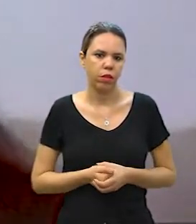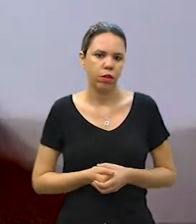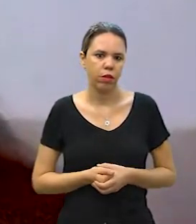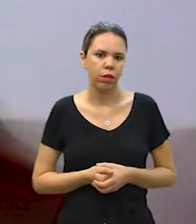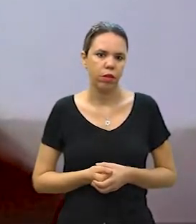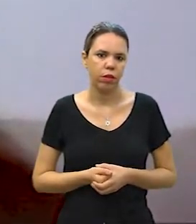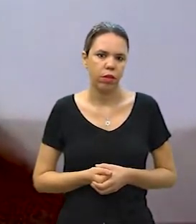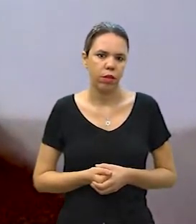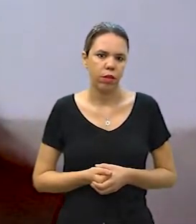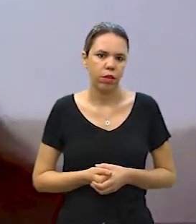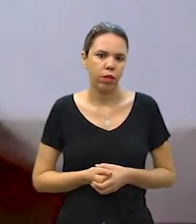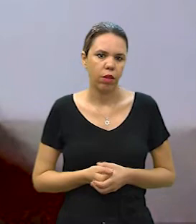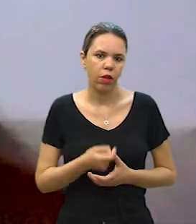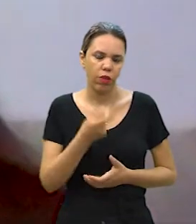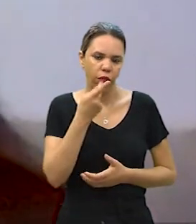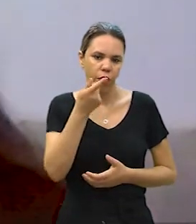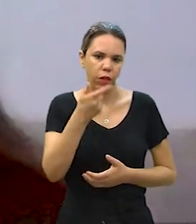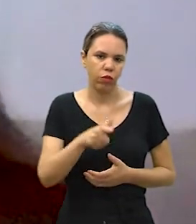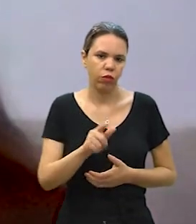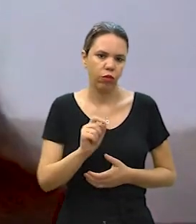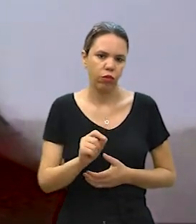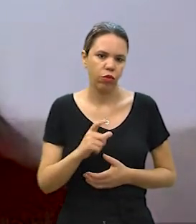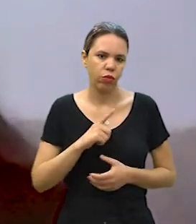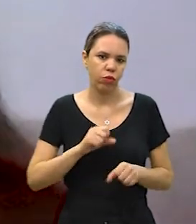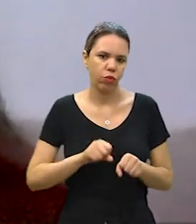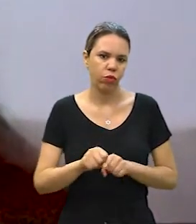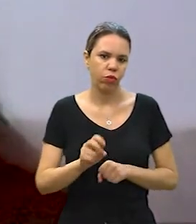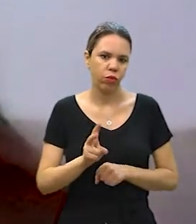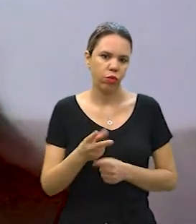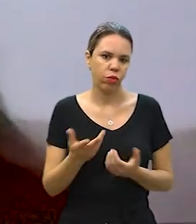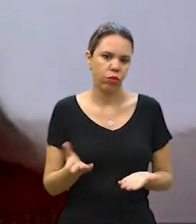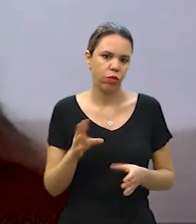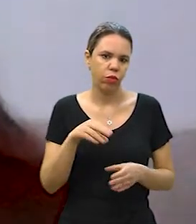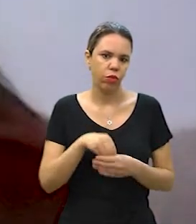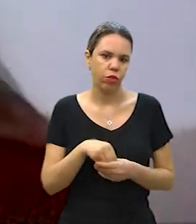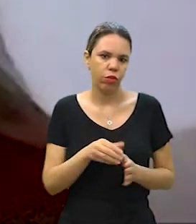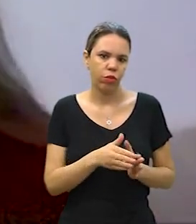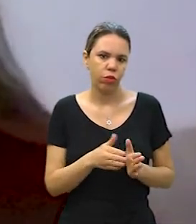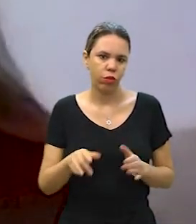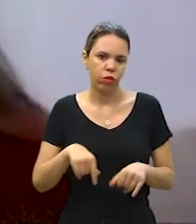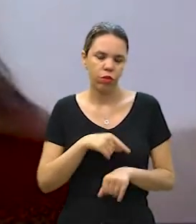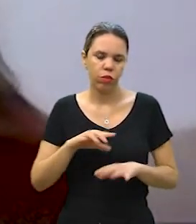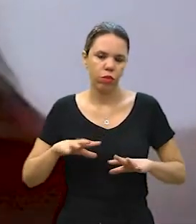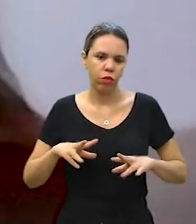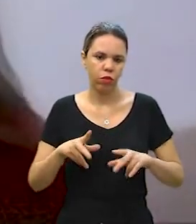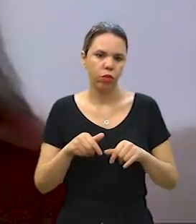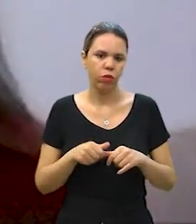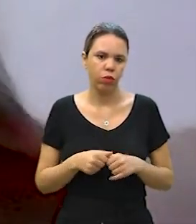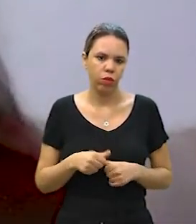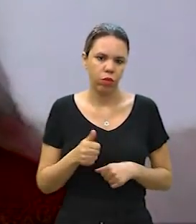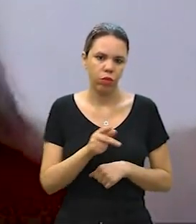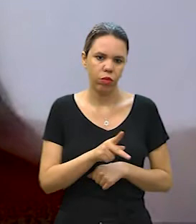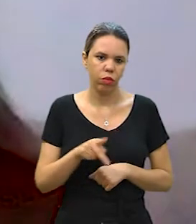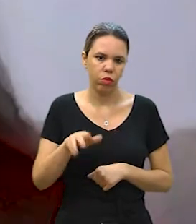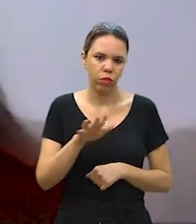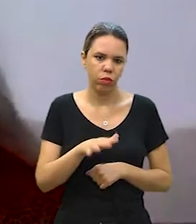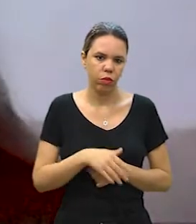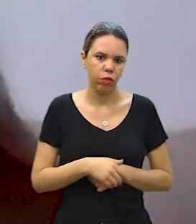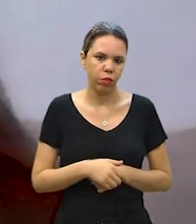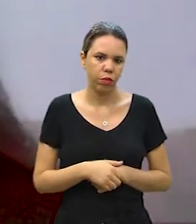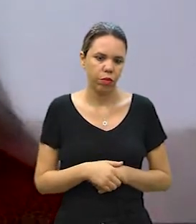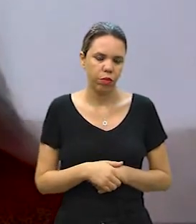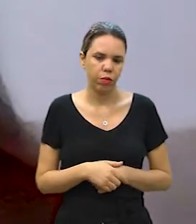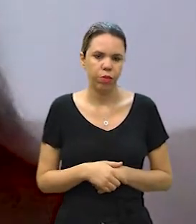né? Então, foi o que eu falei de novo, a gente tem que ter formação continuada dentro da jornada, e para todos e todas as professoras e